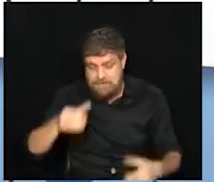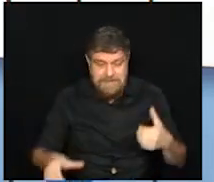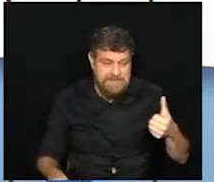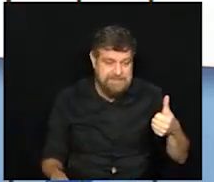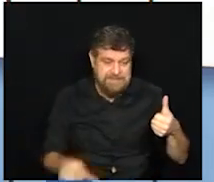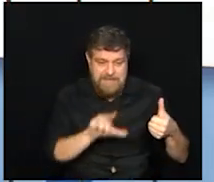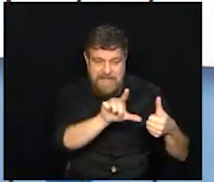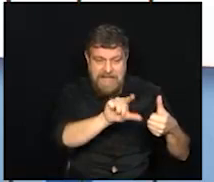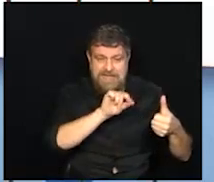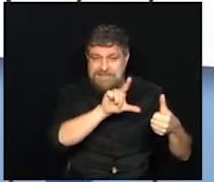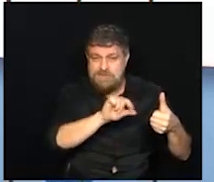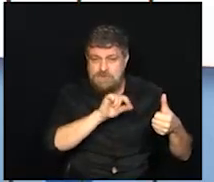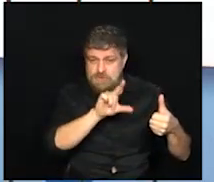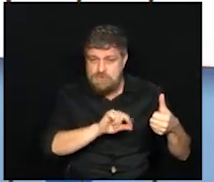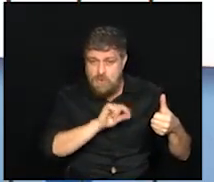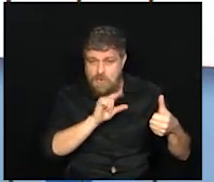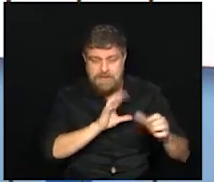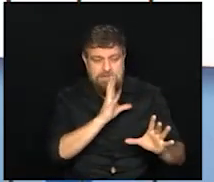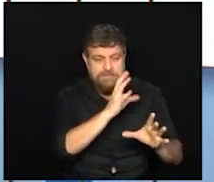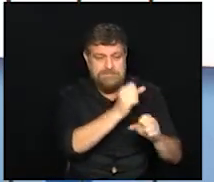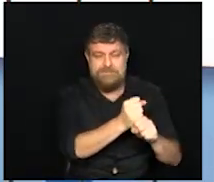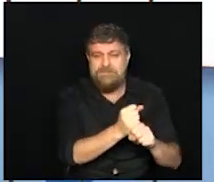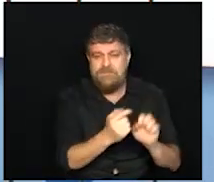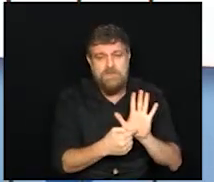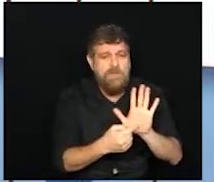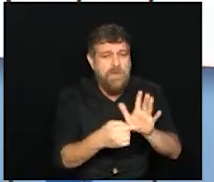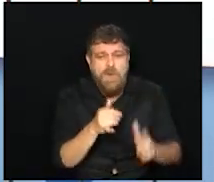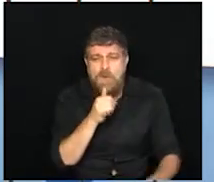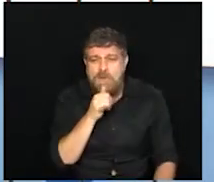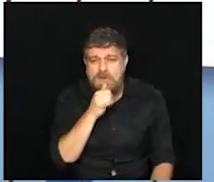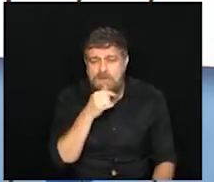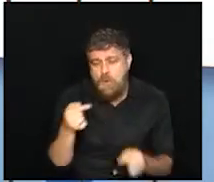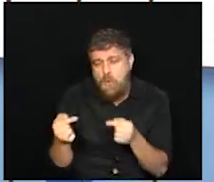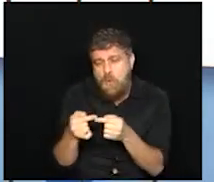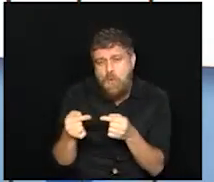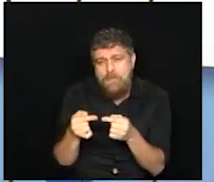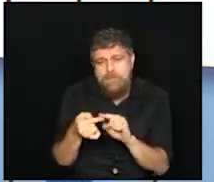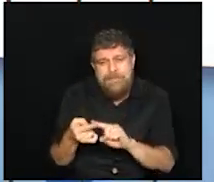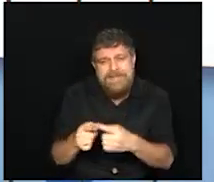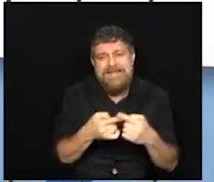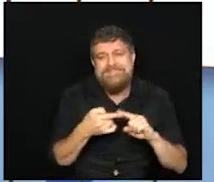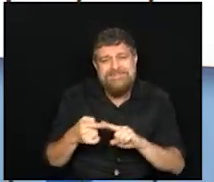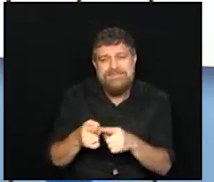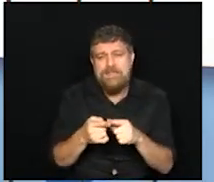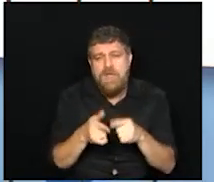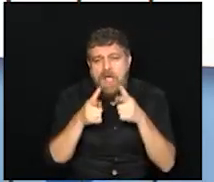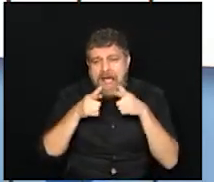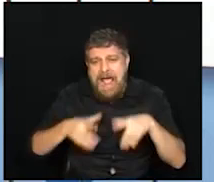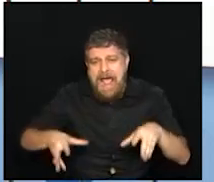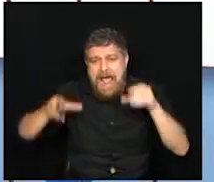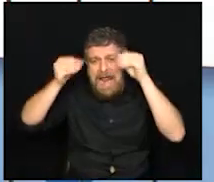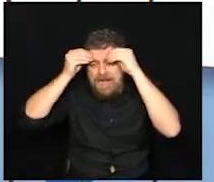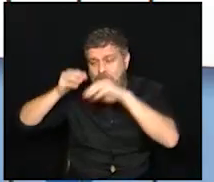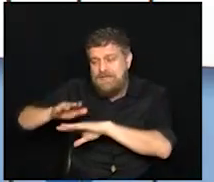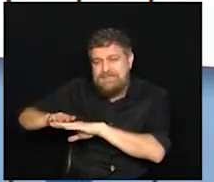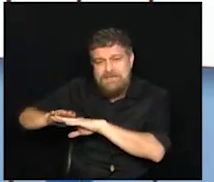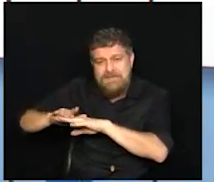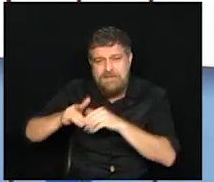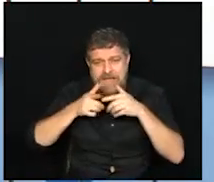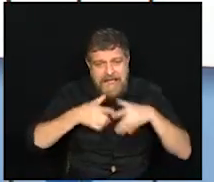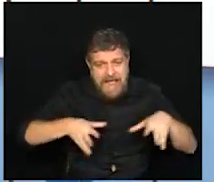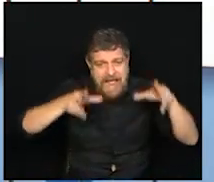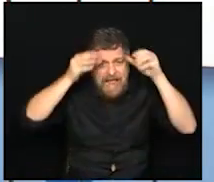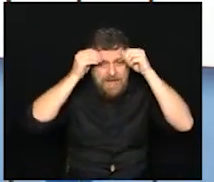opções integradas que apresentam, por exemplo, combinações entre linguagens e matemática, linguagens